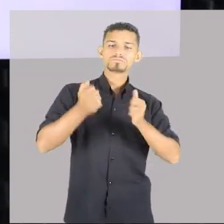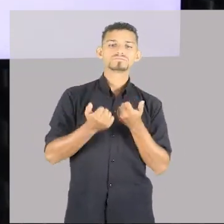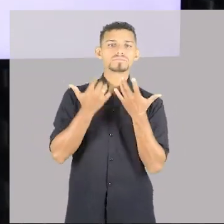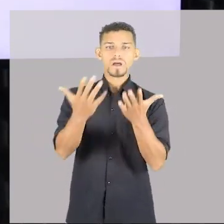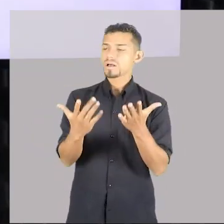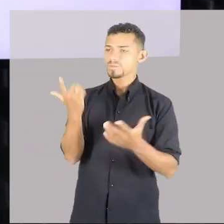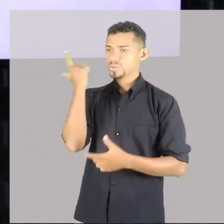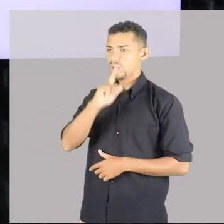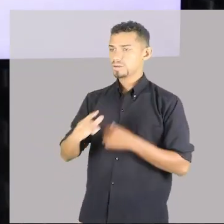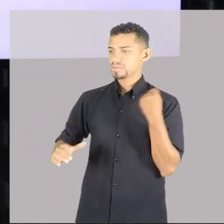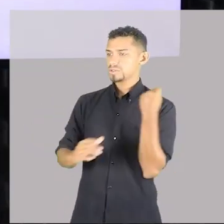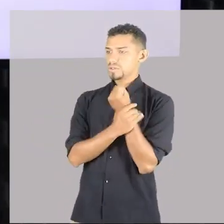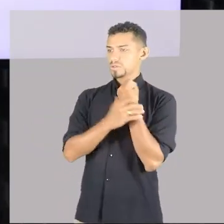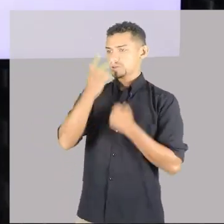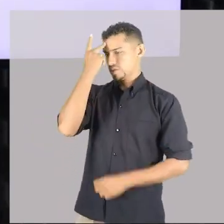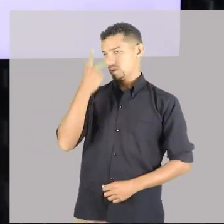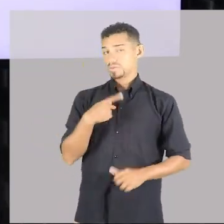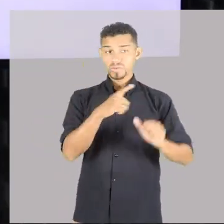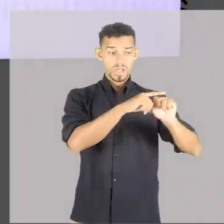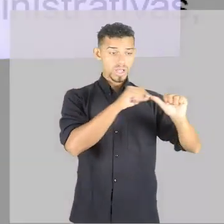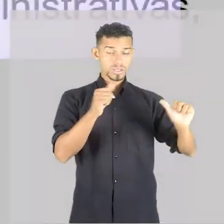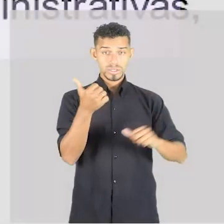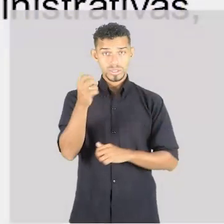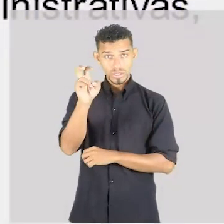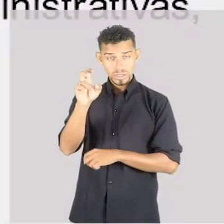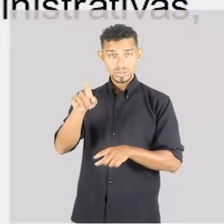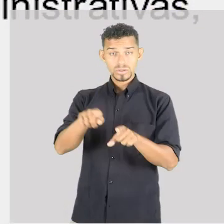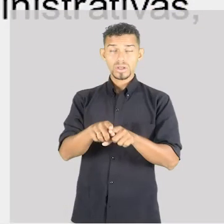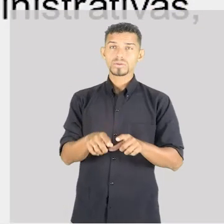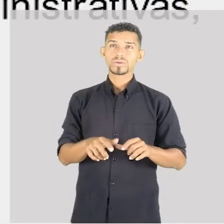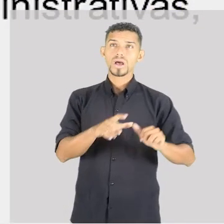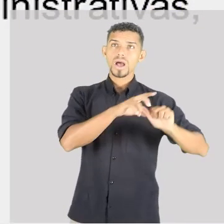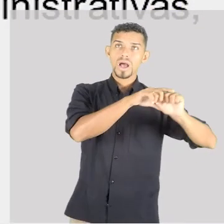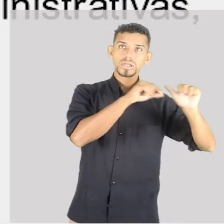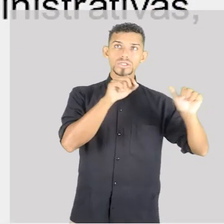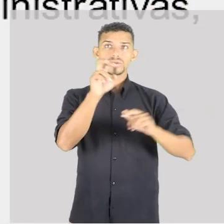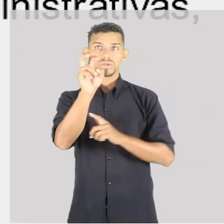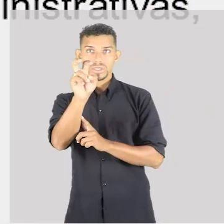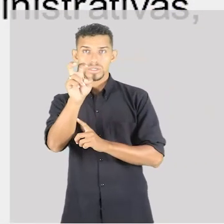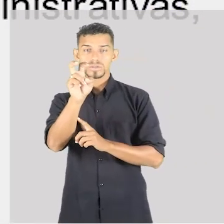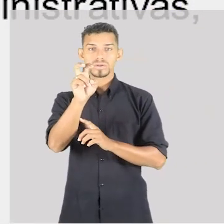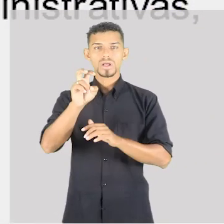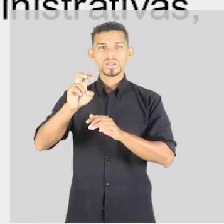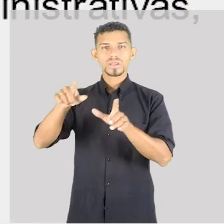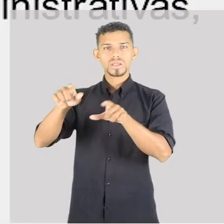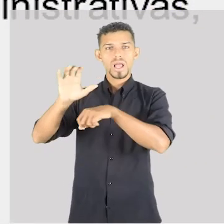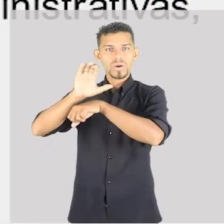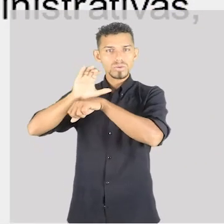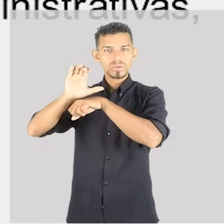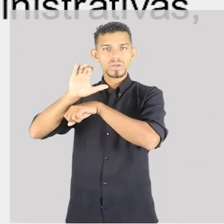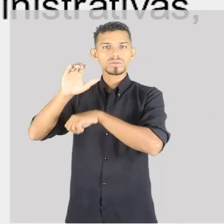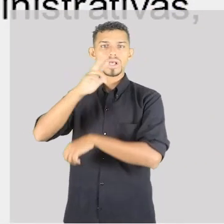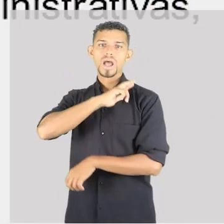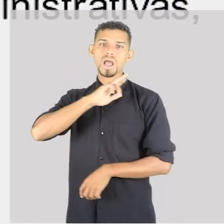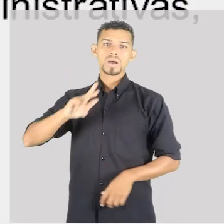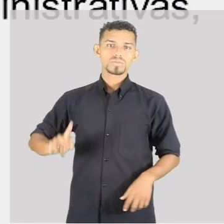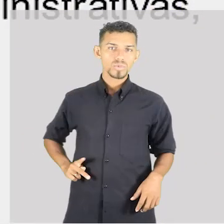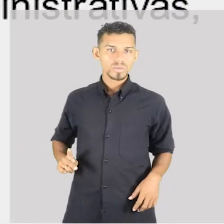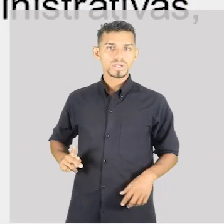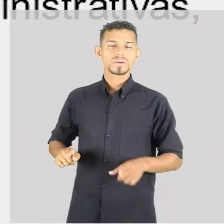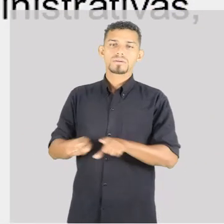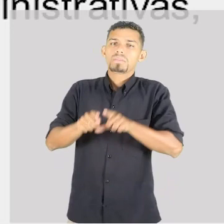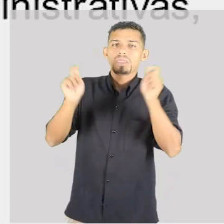ampla defesa previsto no artigo 5º da Constituição da República. Salienta-se que os recursos são